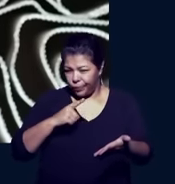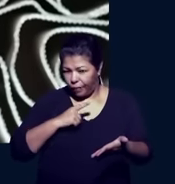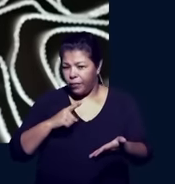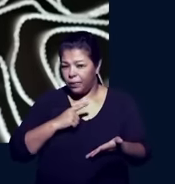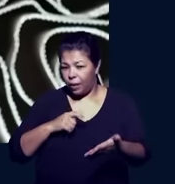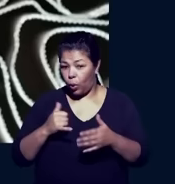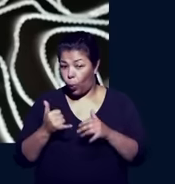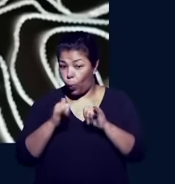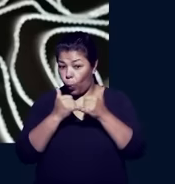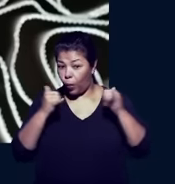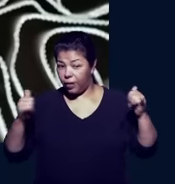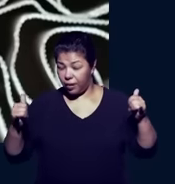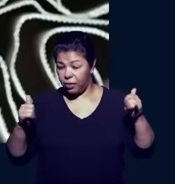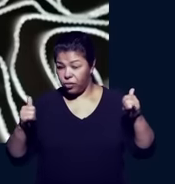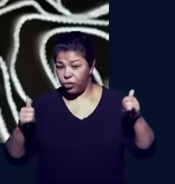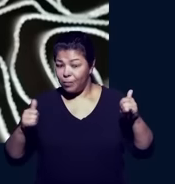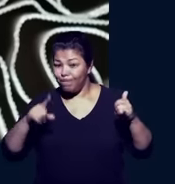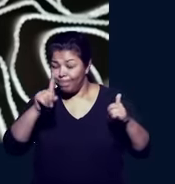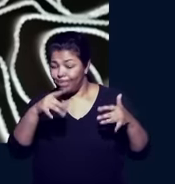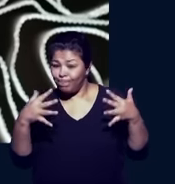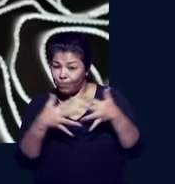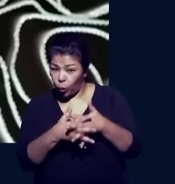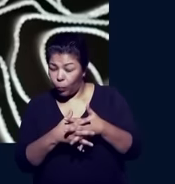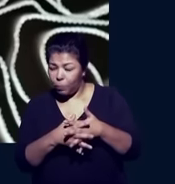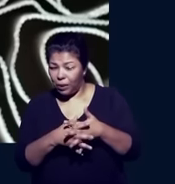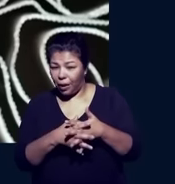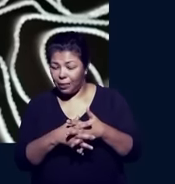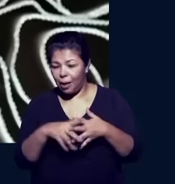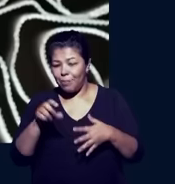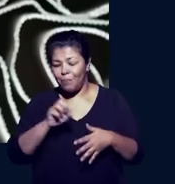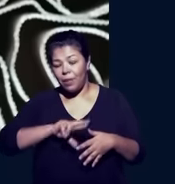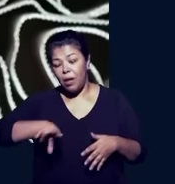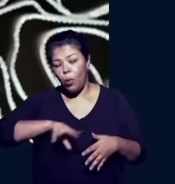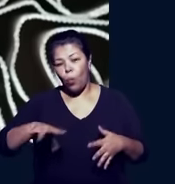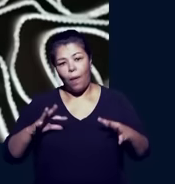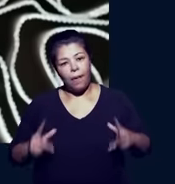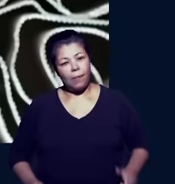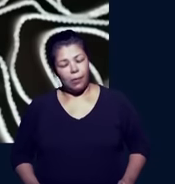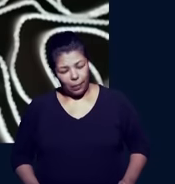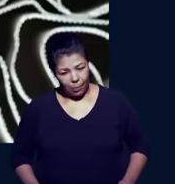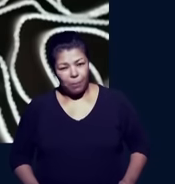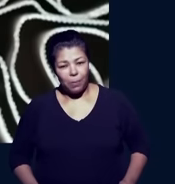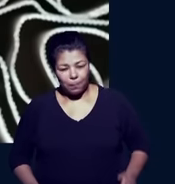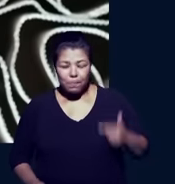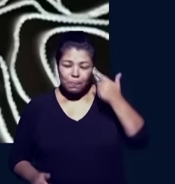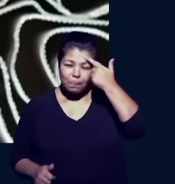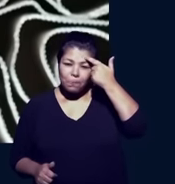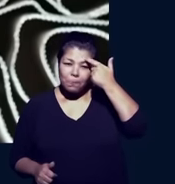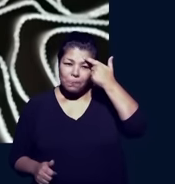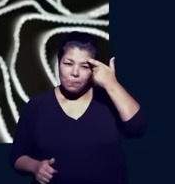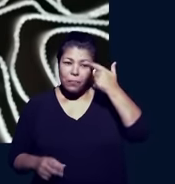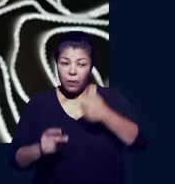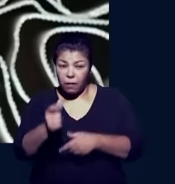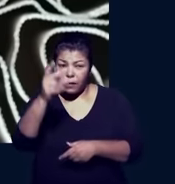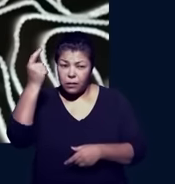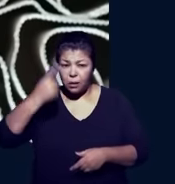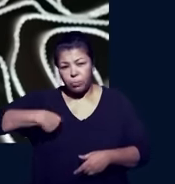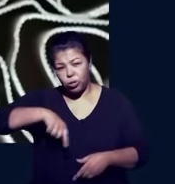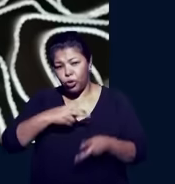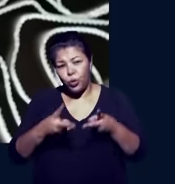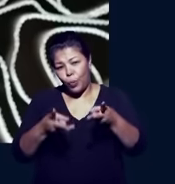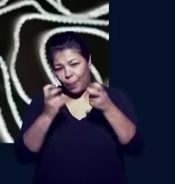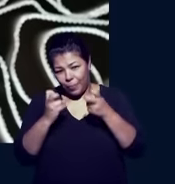dessa dessa categoria o contrário is pode virar com uma coisa que a gente não viê há muito tempo que é uma uma uma vantagem